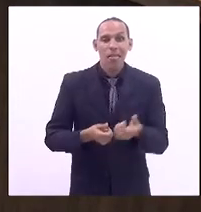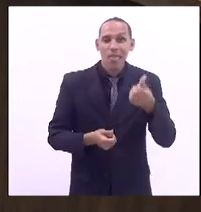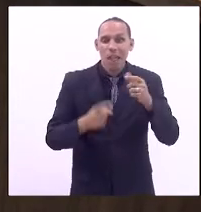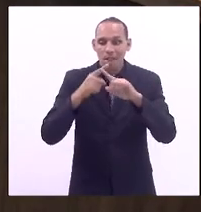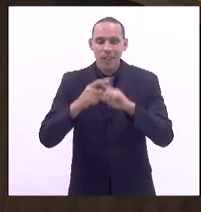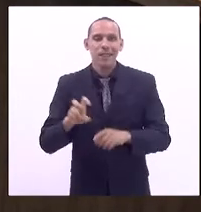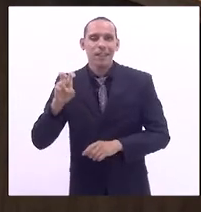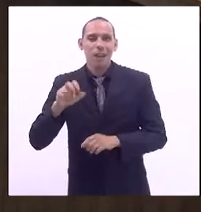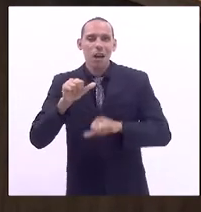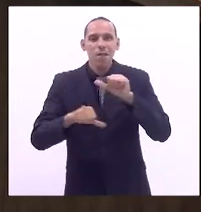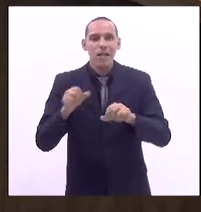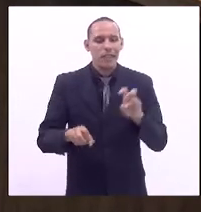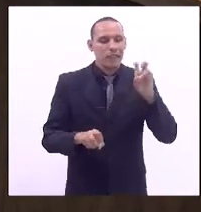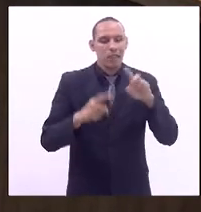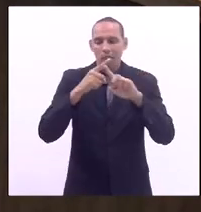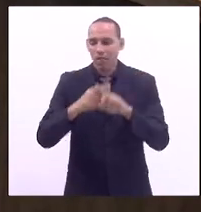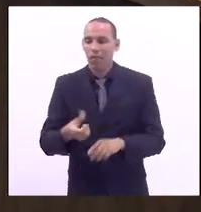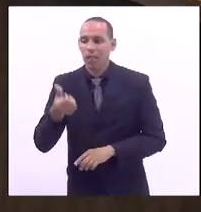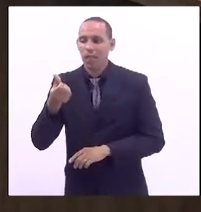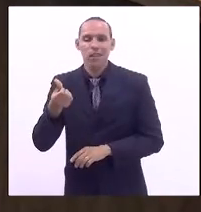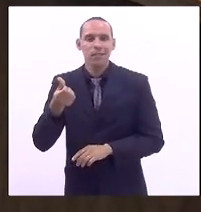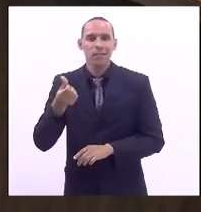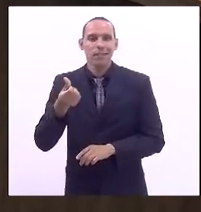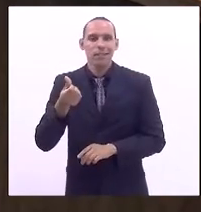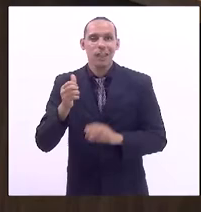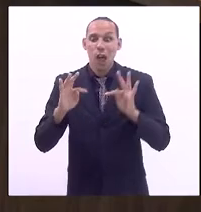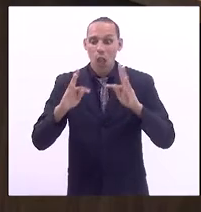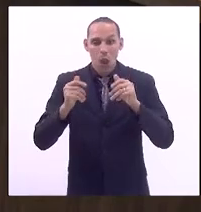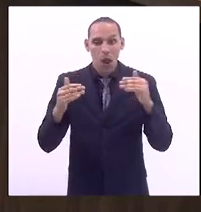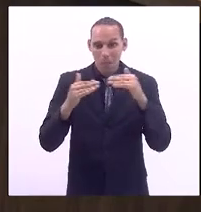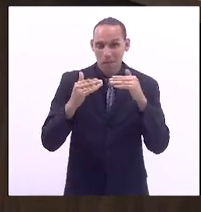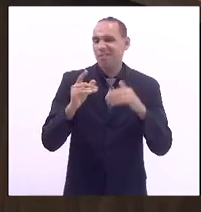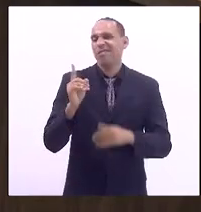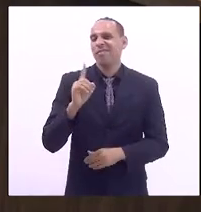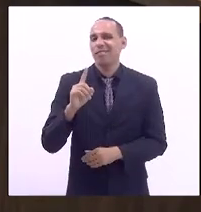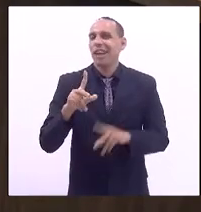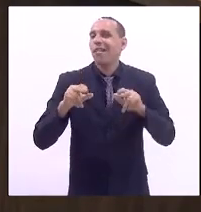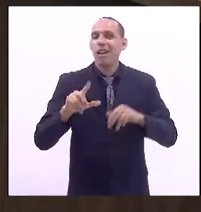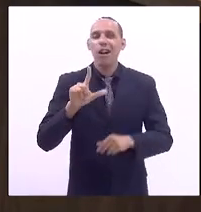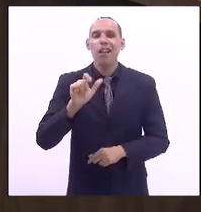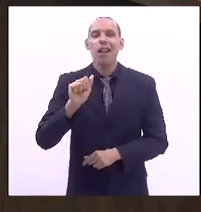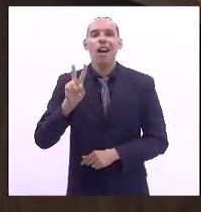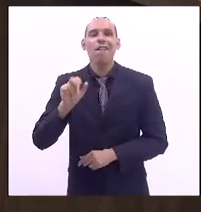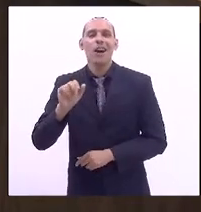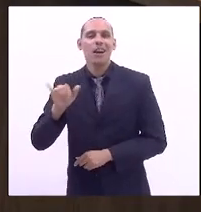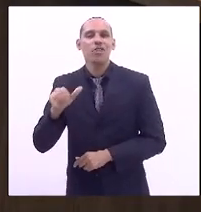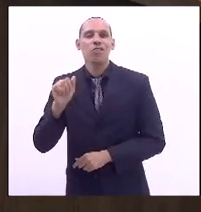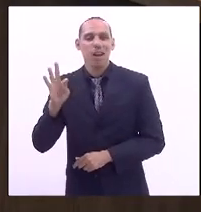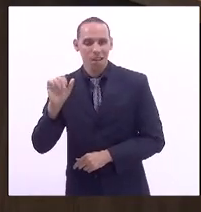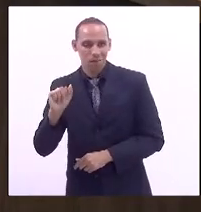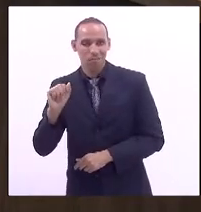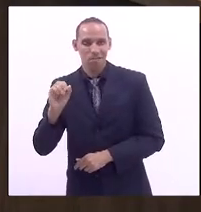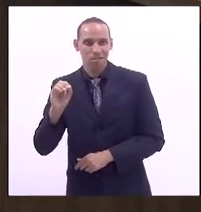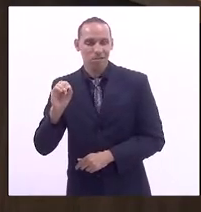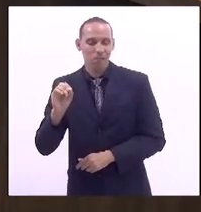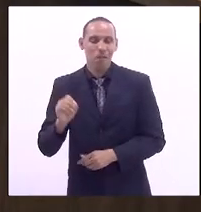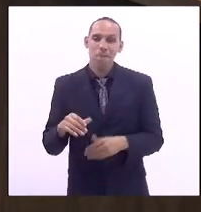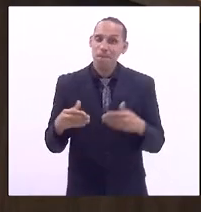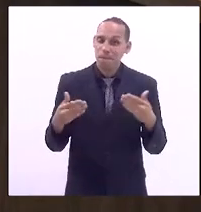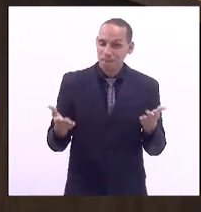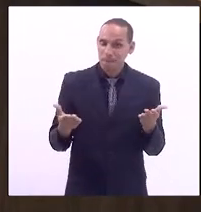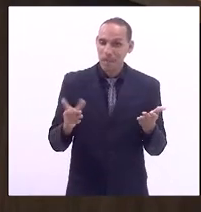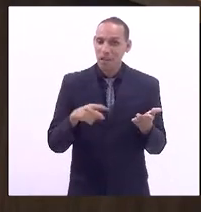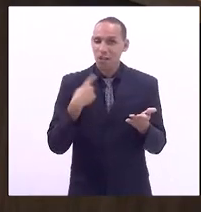5,5 a 61 foi no caso da lava-jato tão porém poder de consequência